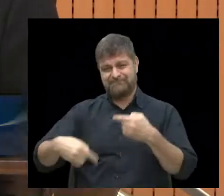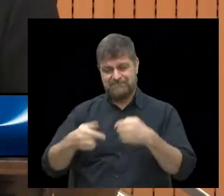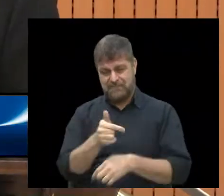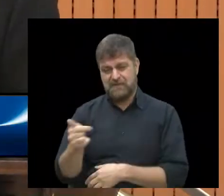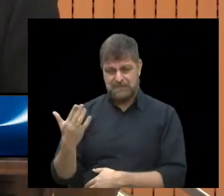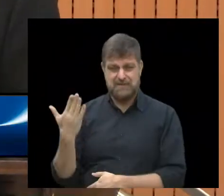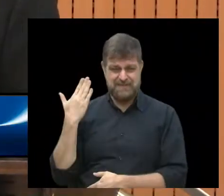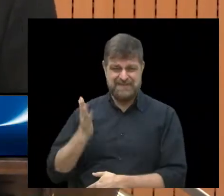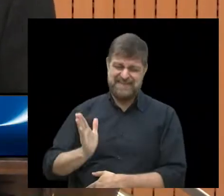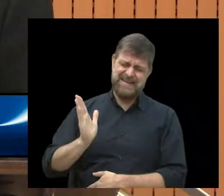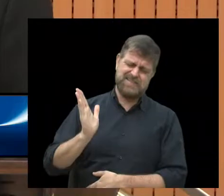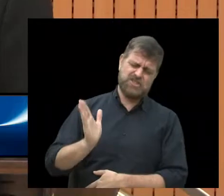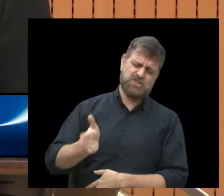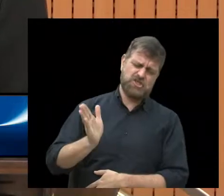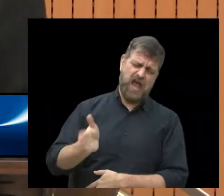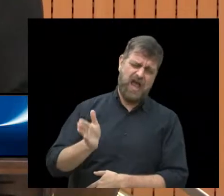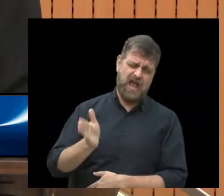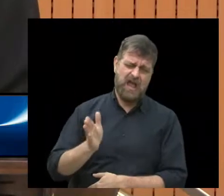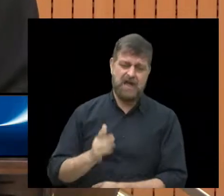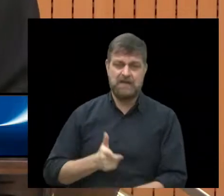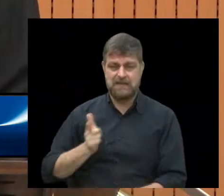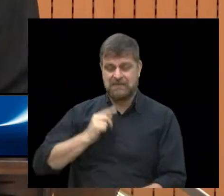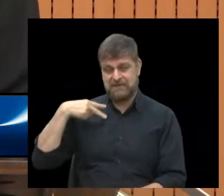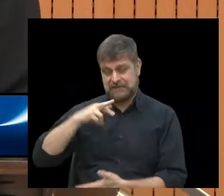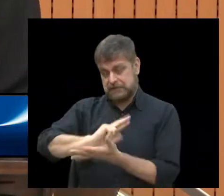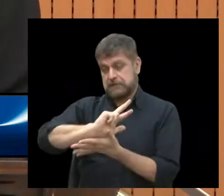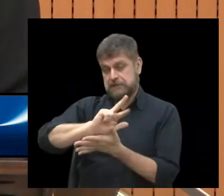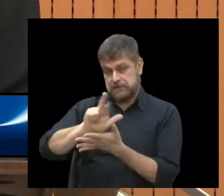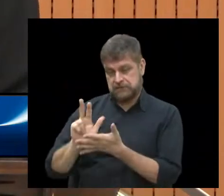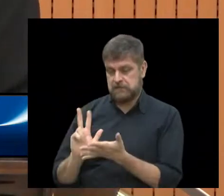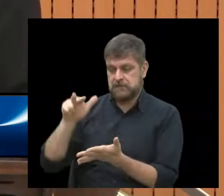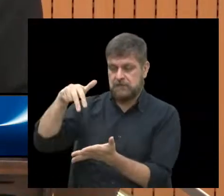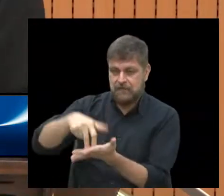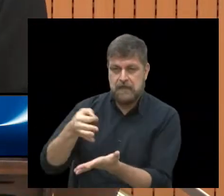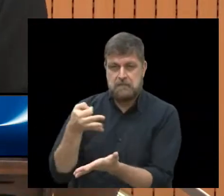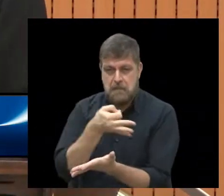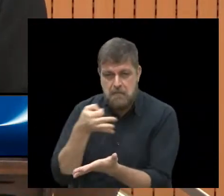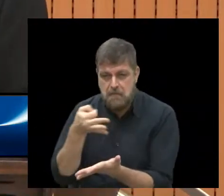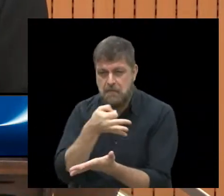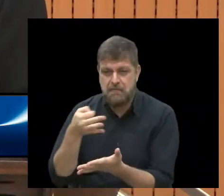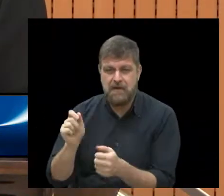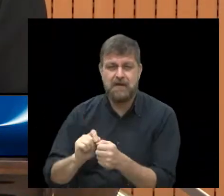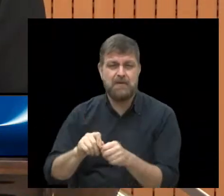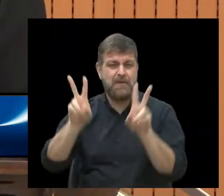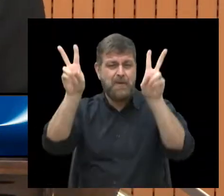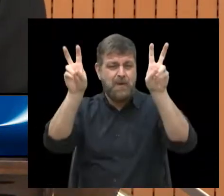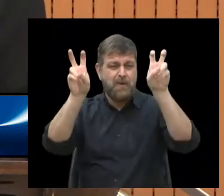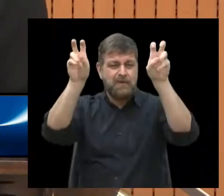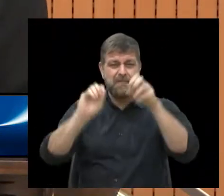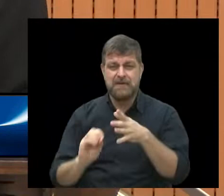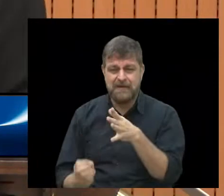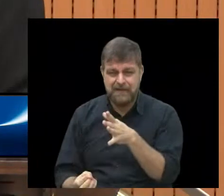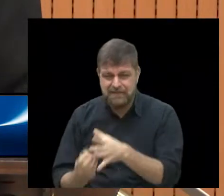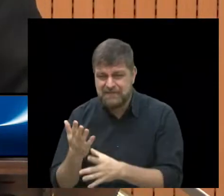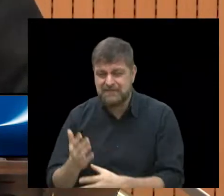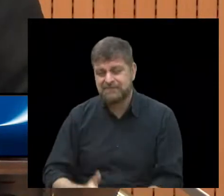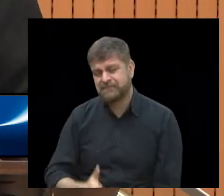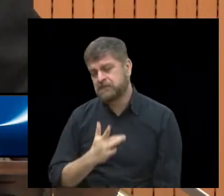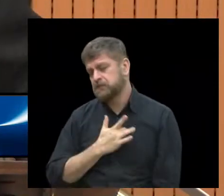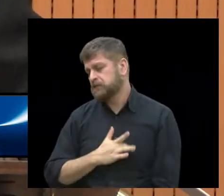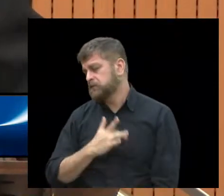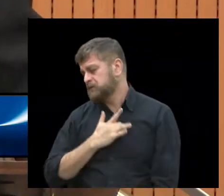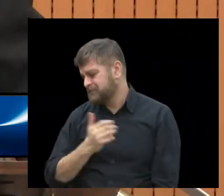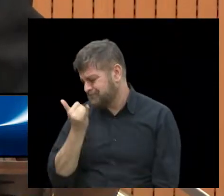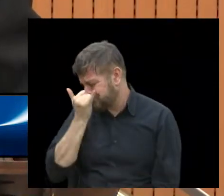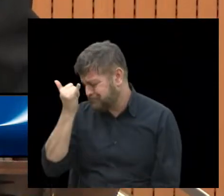semana passada nessa tribuna por vários vereadores, repercutindo, obviamente, aquele episódio lamentável